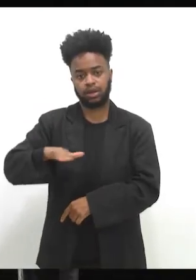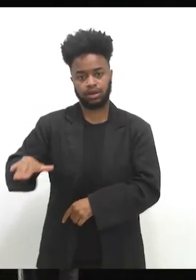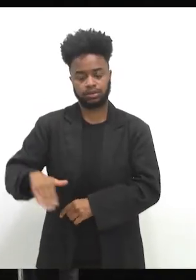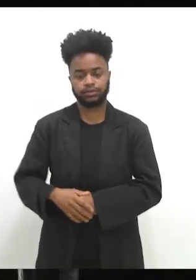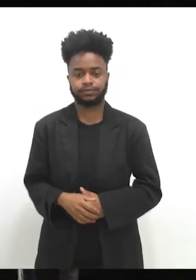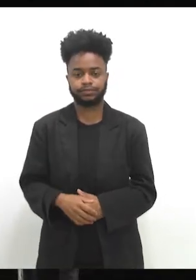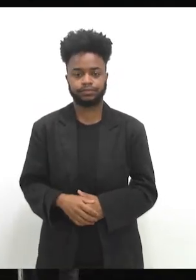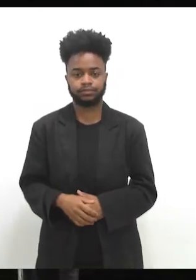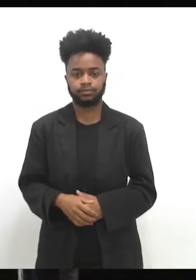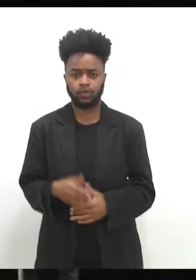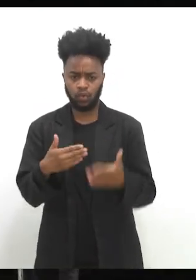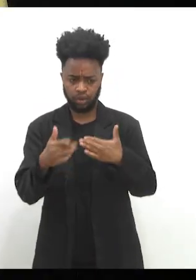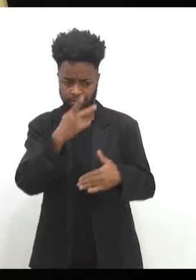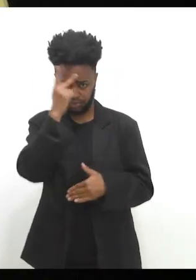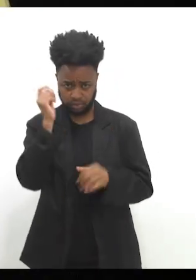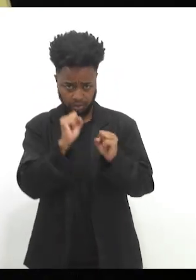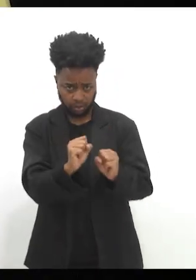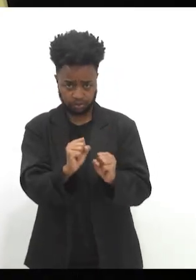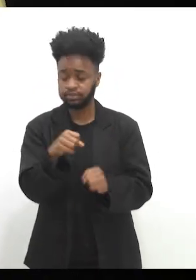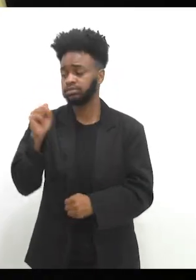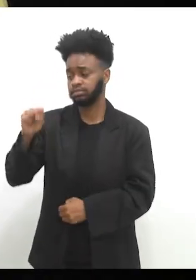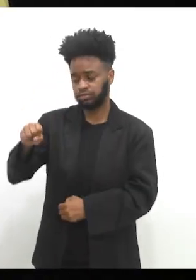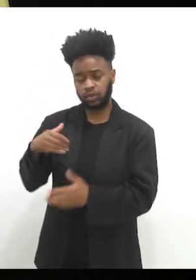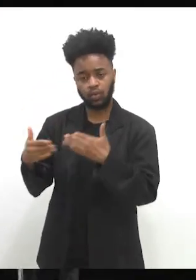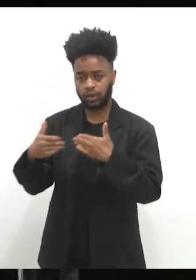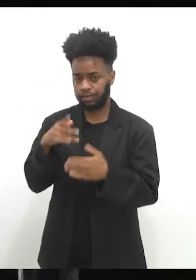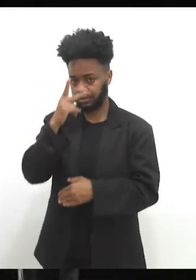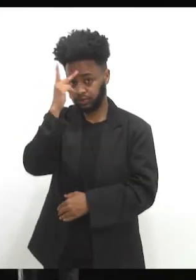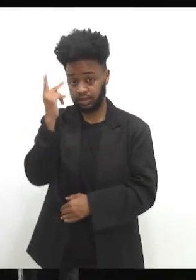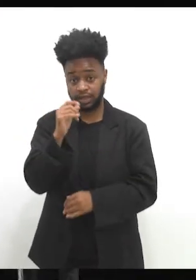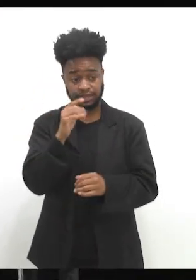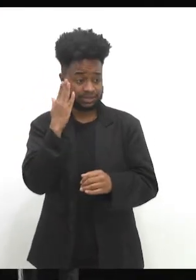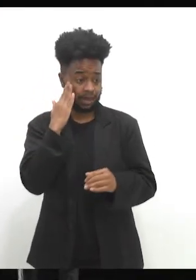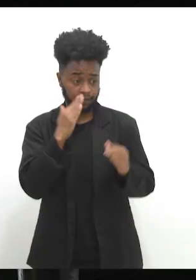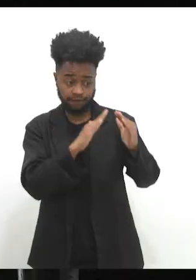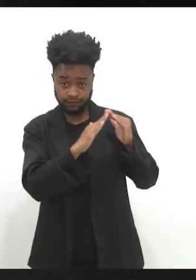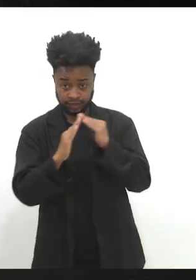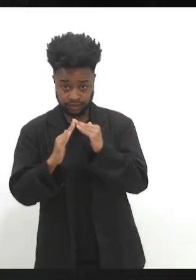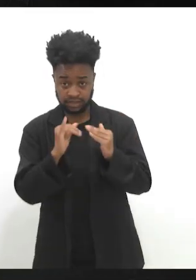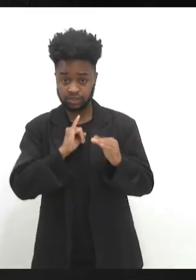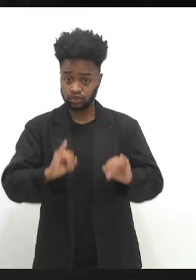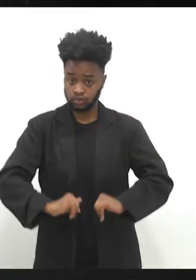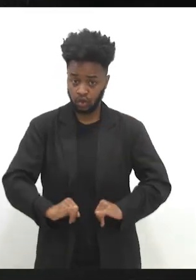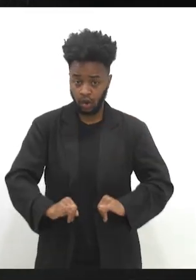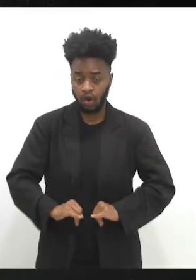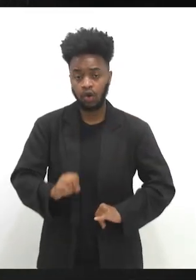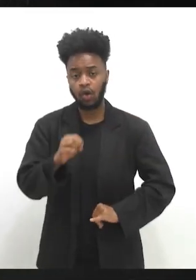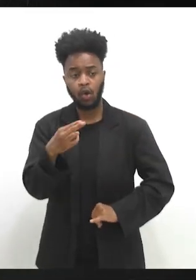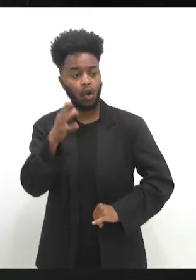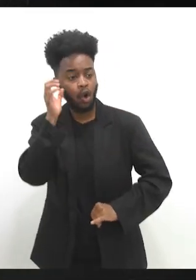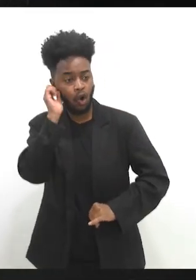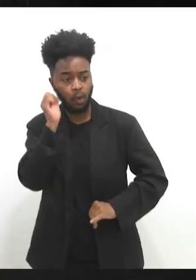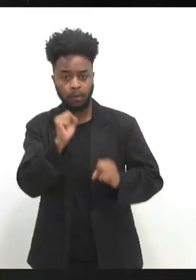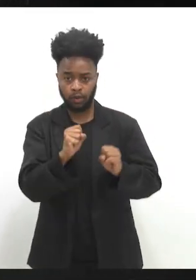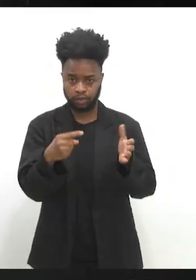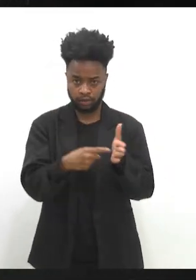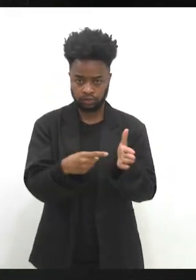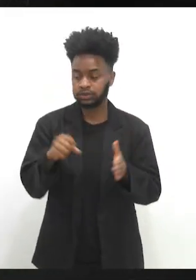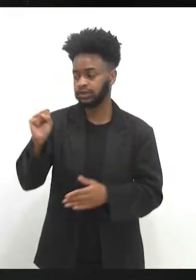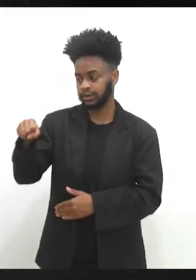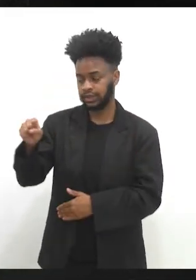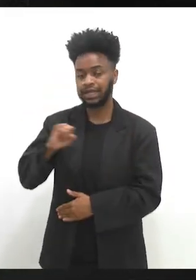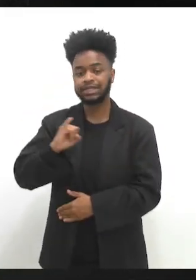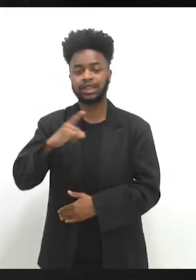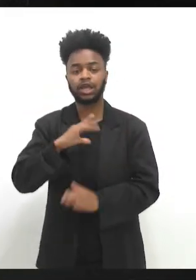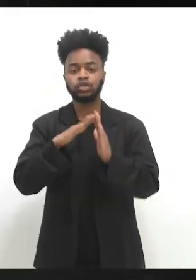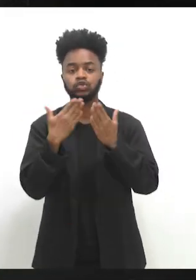desses vulneráveis. E qualquer pessoa pode fazer isso? Qualquer Se pessoa você pode sabe que o fazer seu isso. vizinho está sofrendo, se você escuta, você pode denunciar.